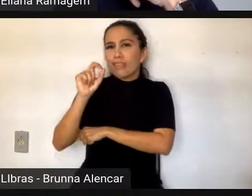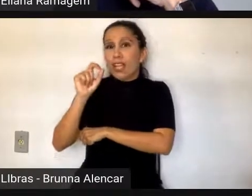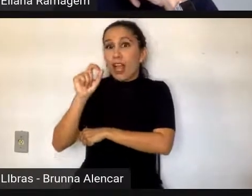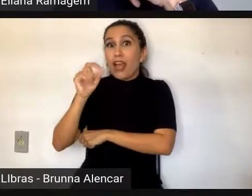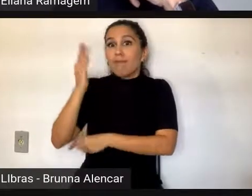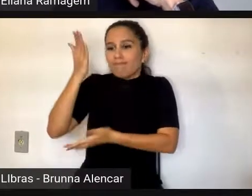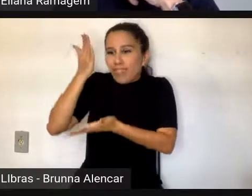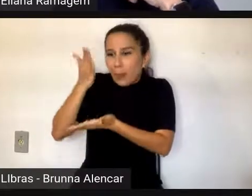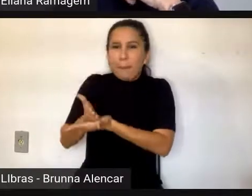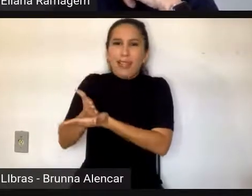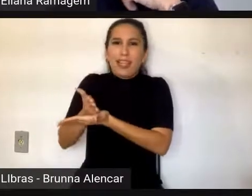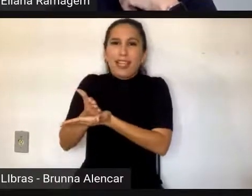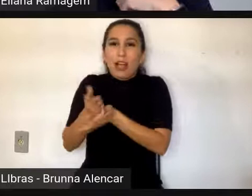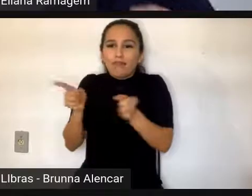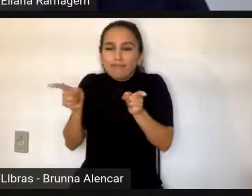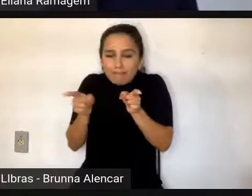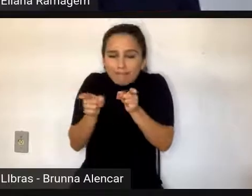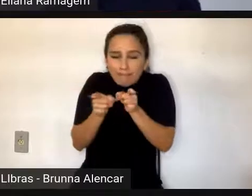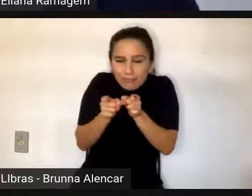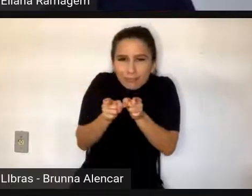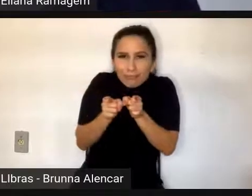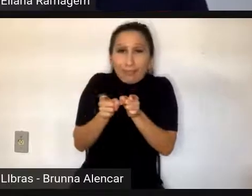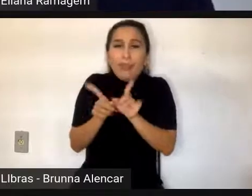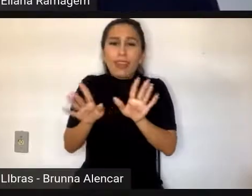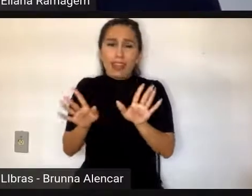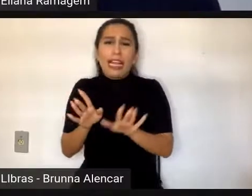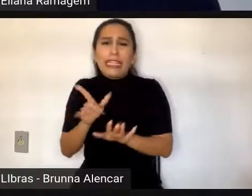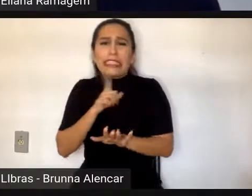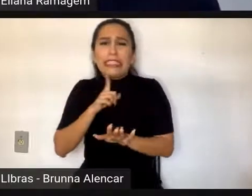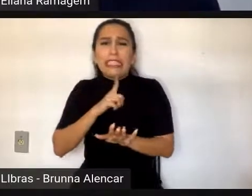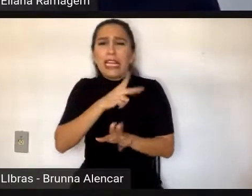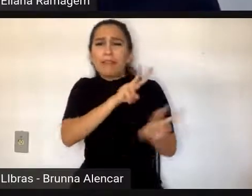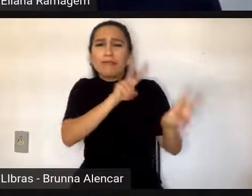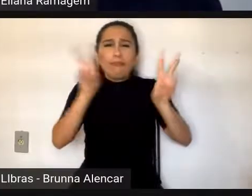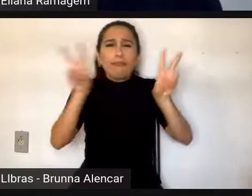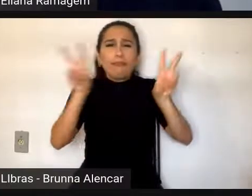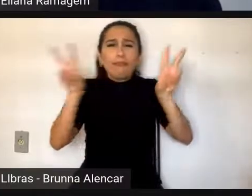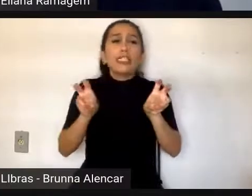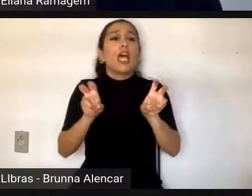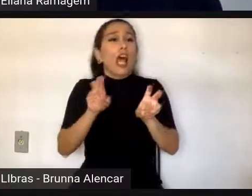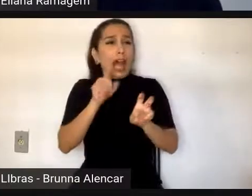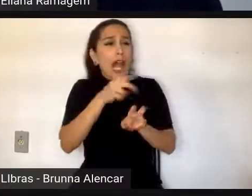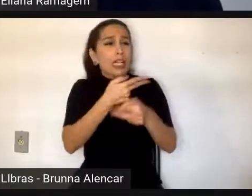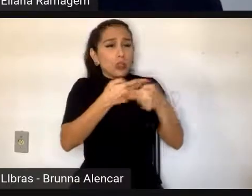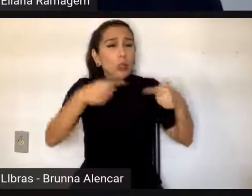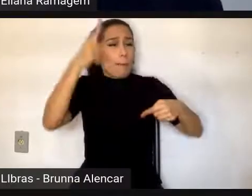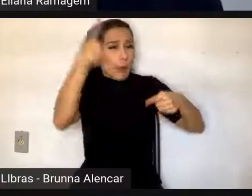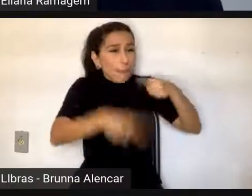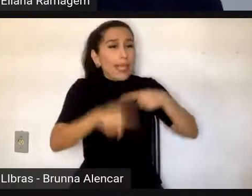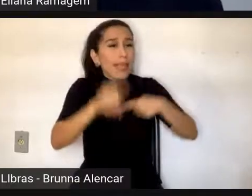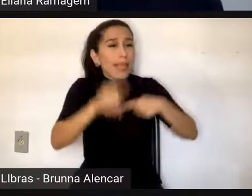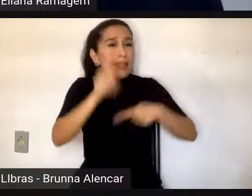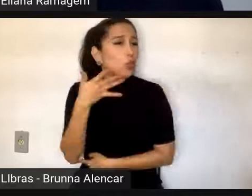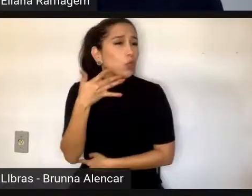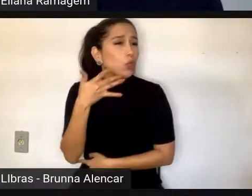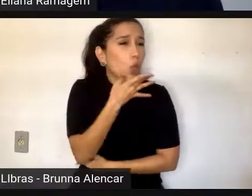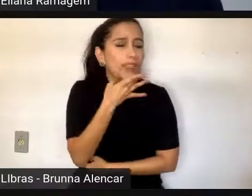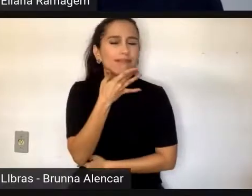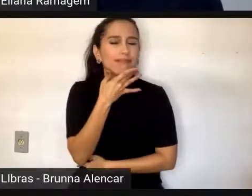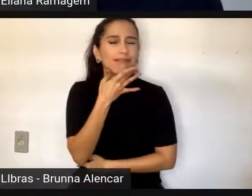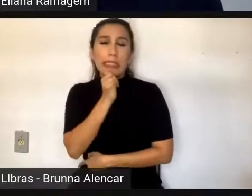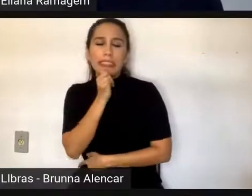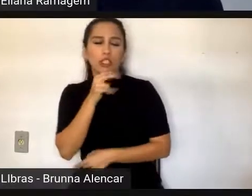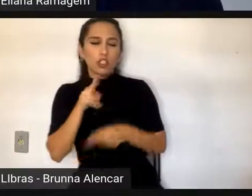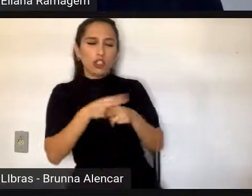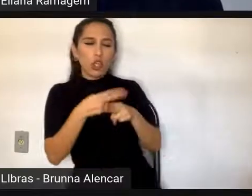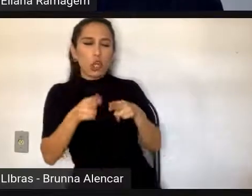muitas vezes a exclusão, sabe aquele ditado que diz tudo que é proibido é mais gostoso, né? Tá proibido comer chocolate, né? Então a